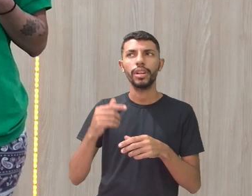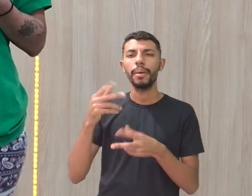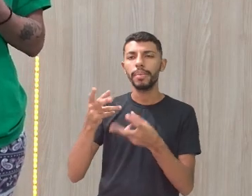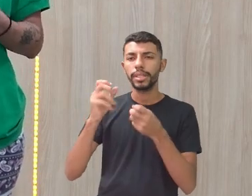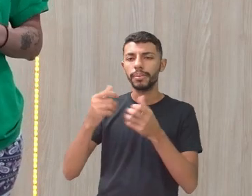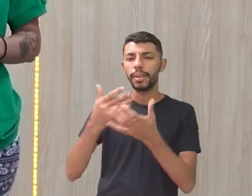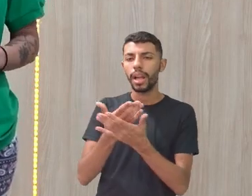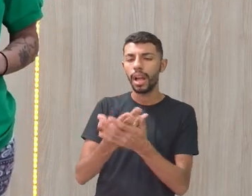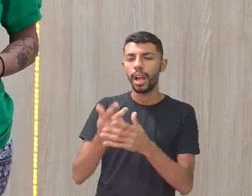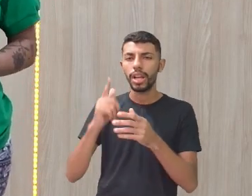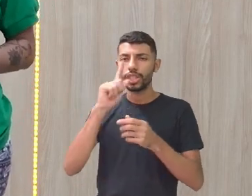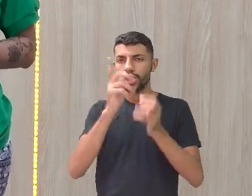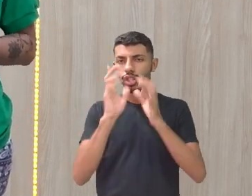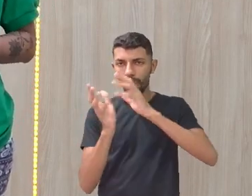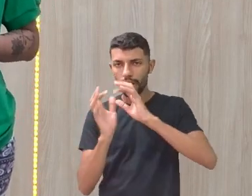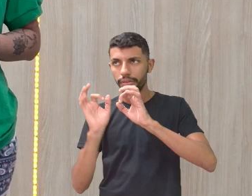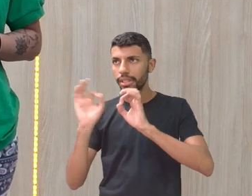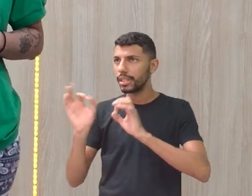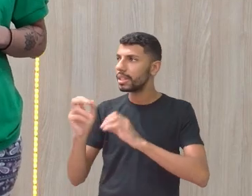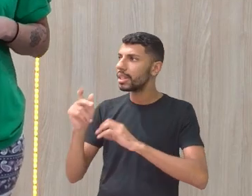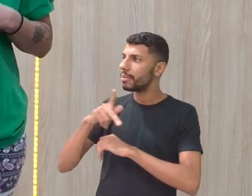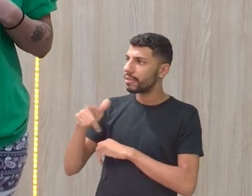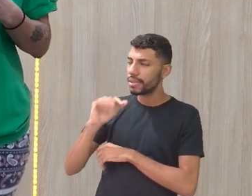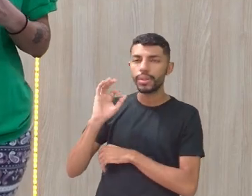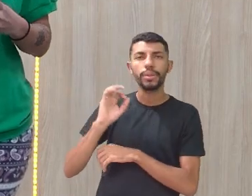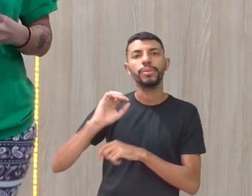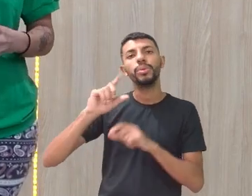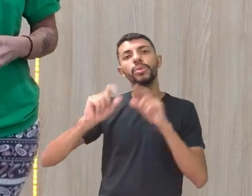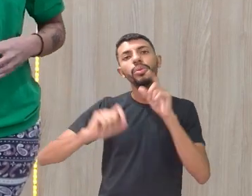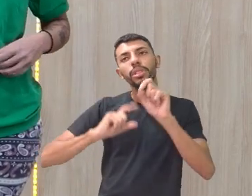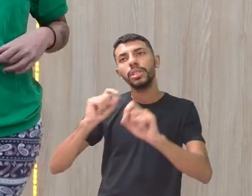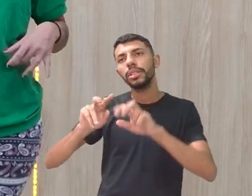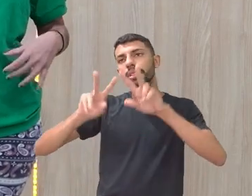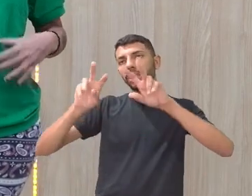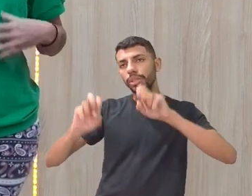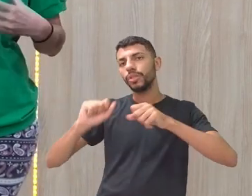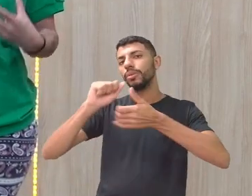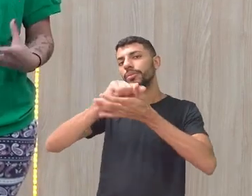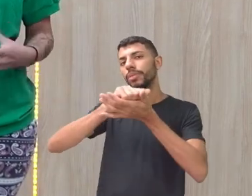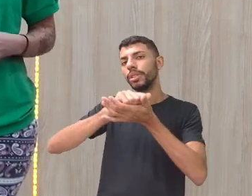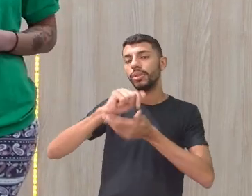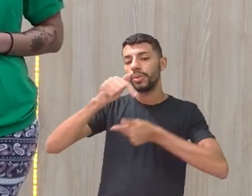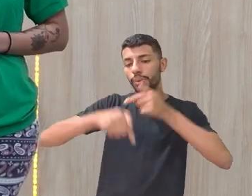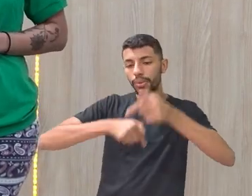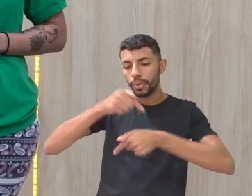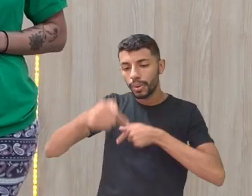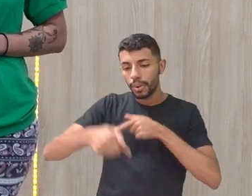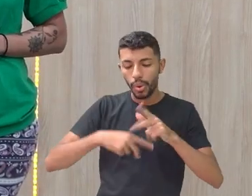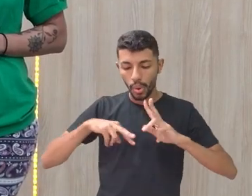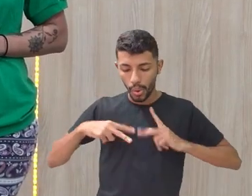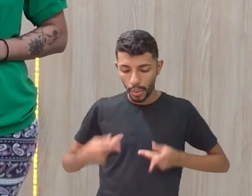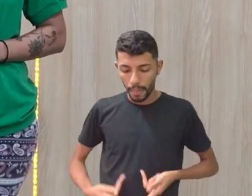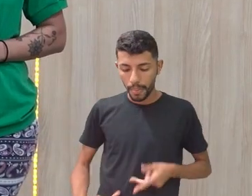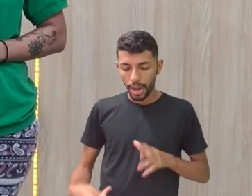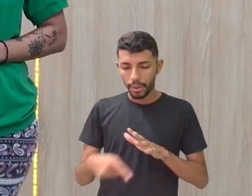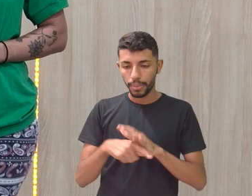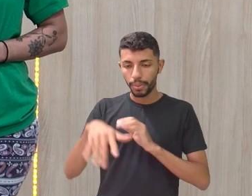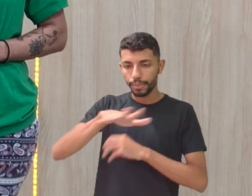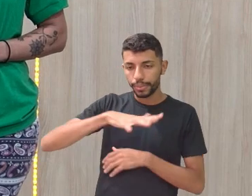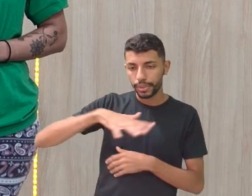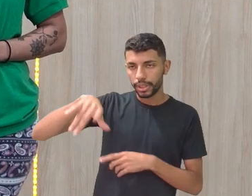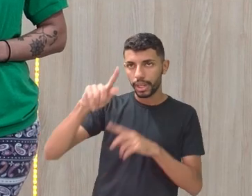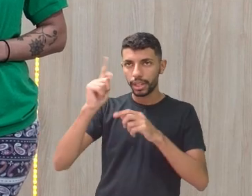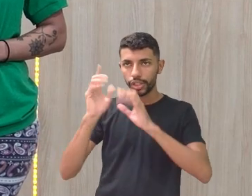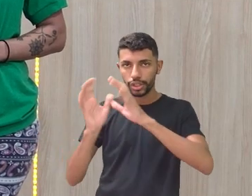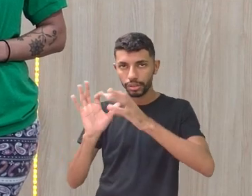aulas de geografia, não é isso, professor Gilson? Sim. Sobre essa atividade humana dentro do espaço geográfico.